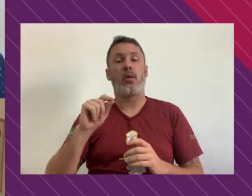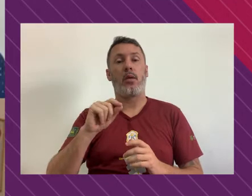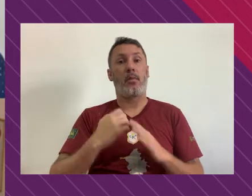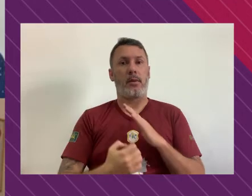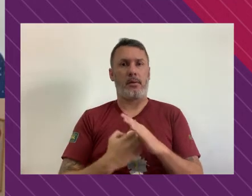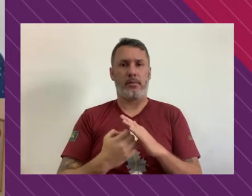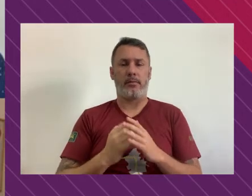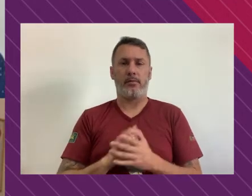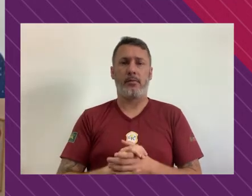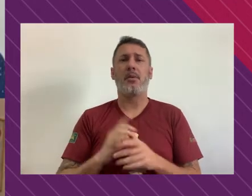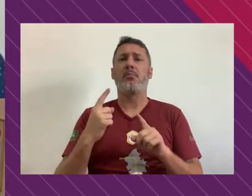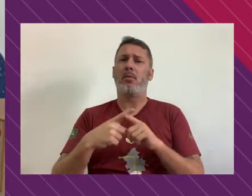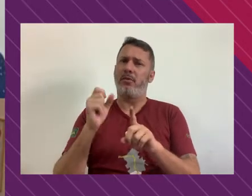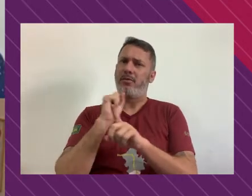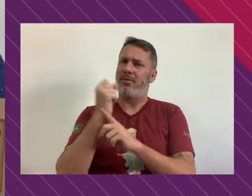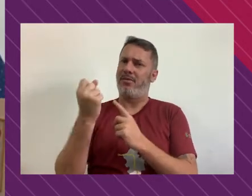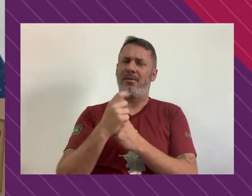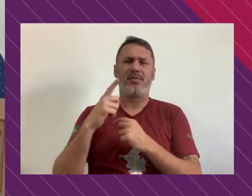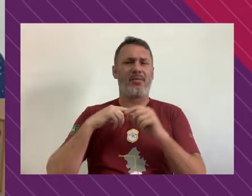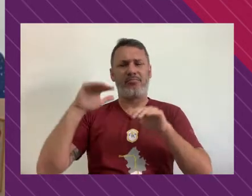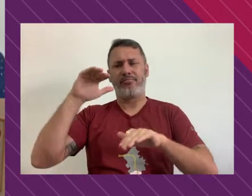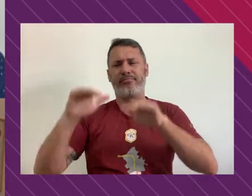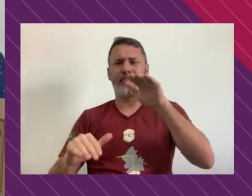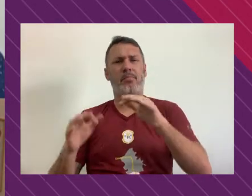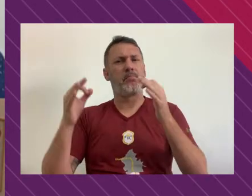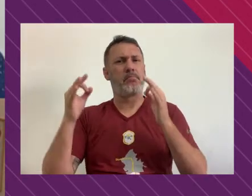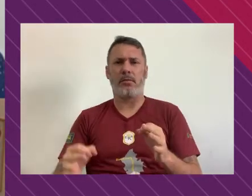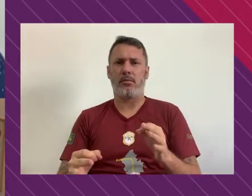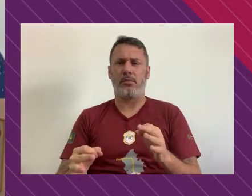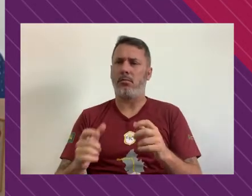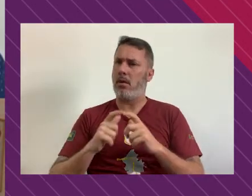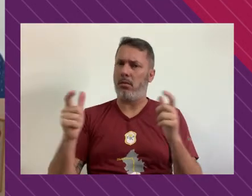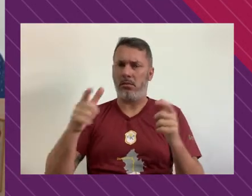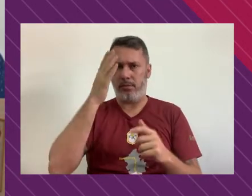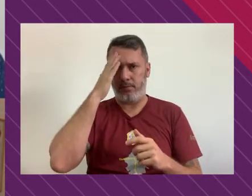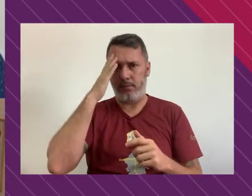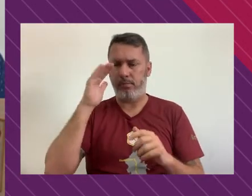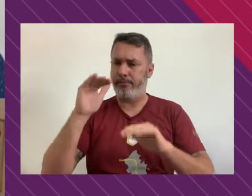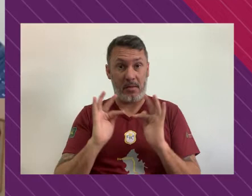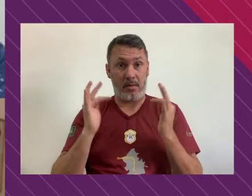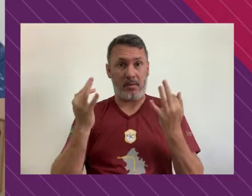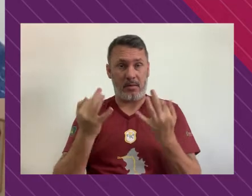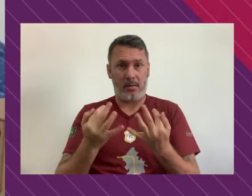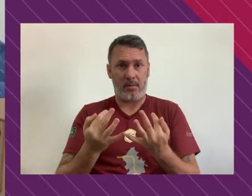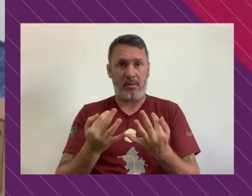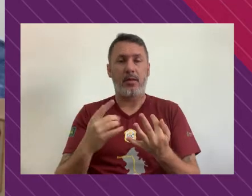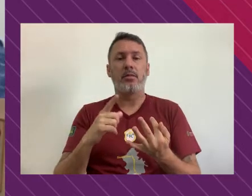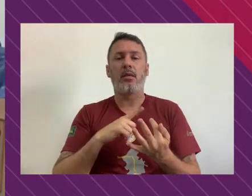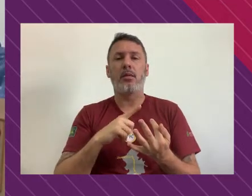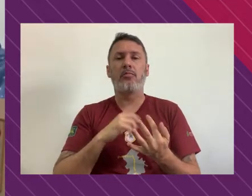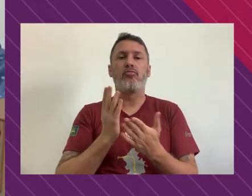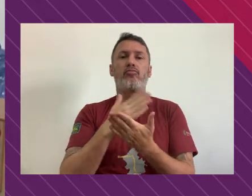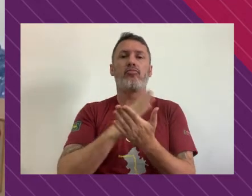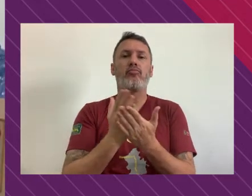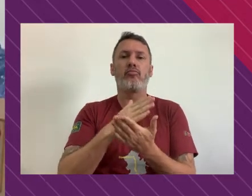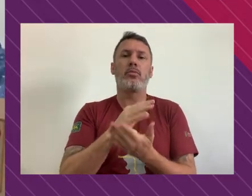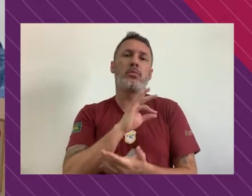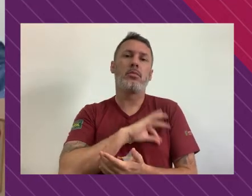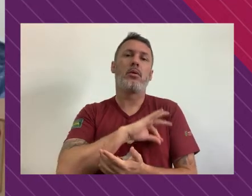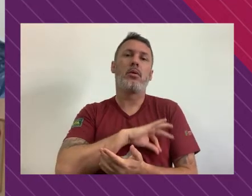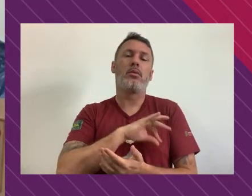imagem, enfim. Esse tipo de situação que aparece na publicidade. Perfeito, perfeito. Olha, de minha parte,